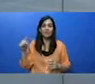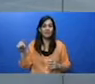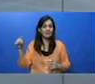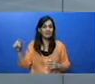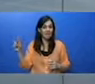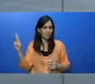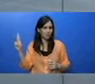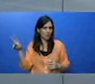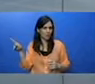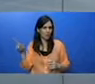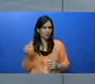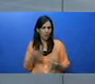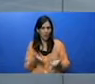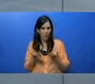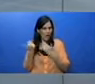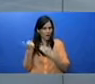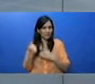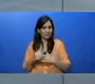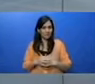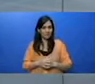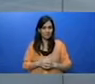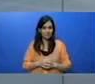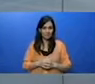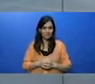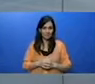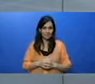277. Vamos continuar?